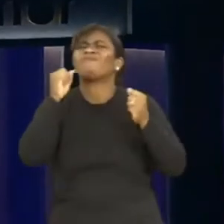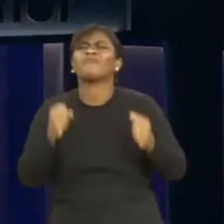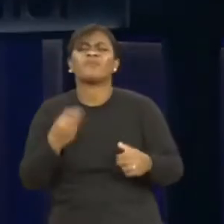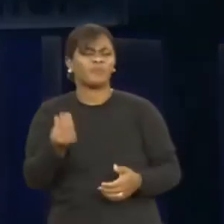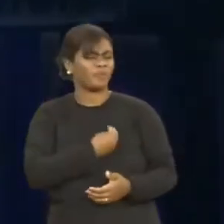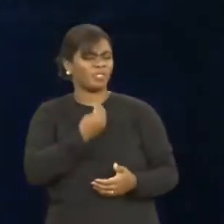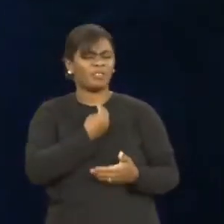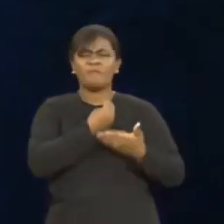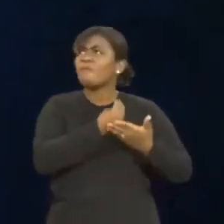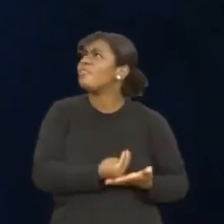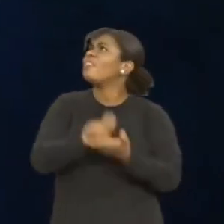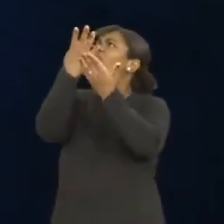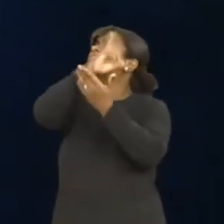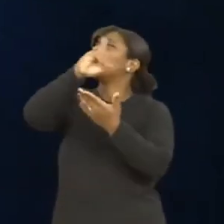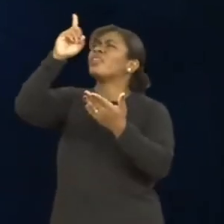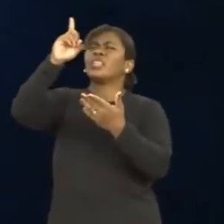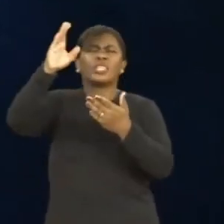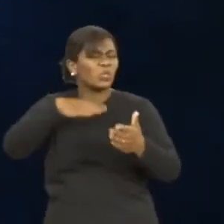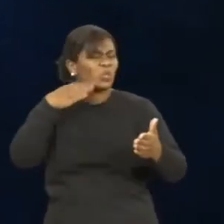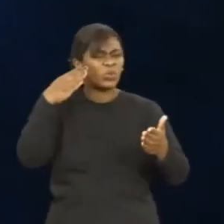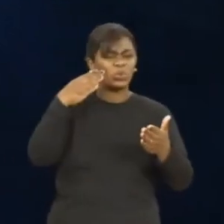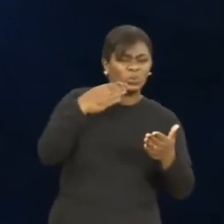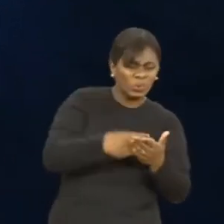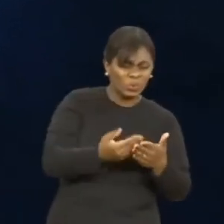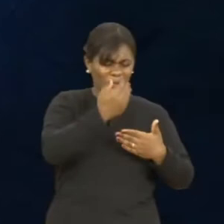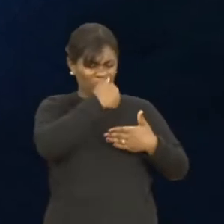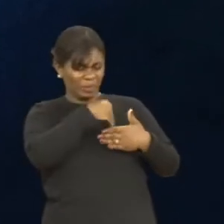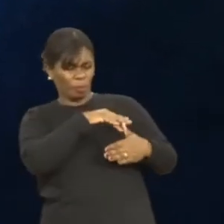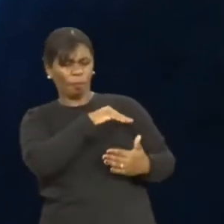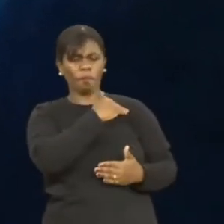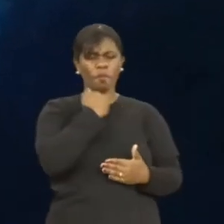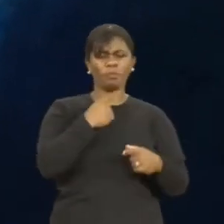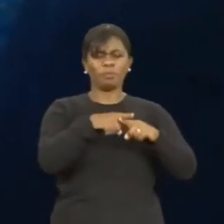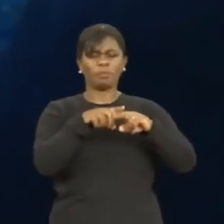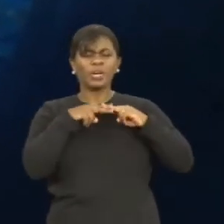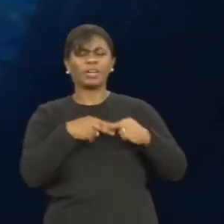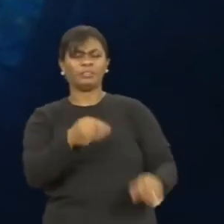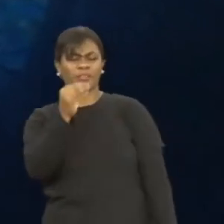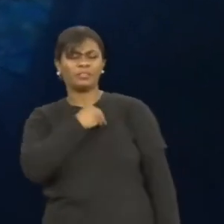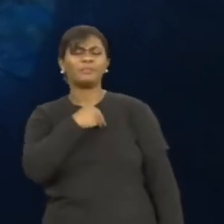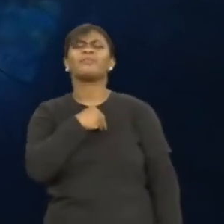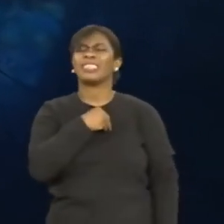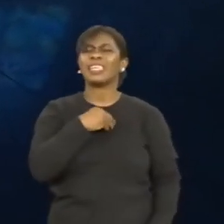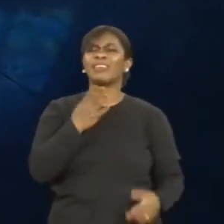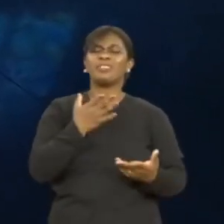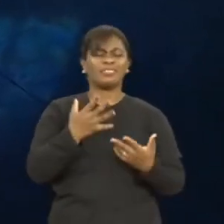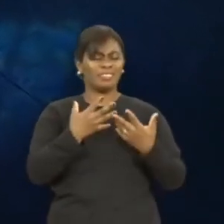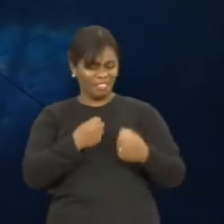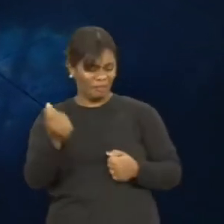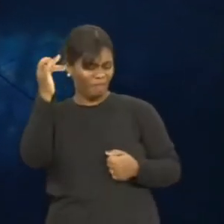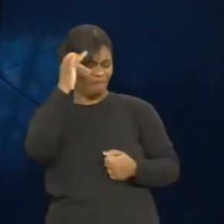entregar tudo a Ele, e tudo que estava morto por causa dos teus pecados, isso se